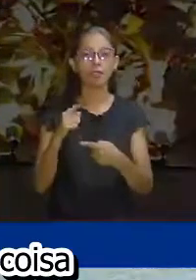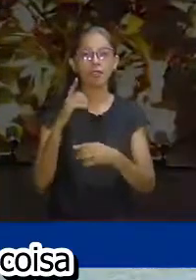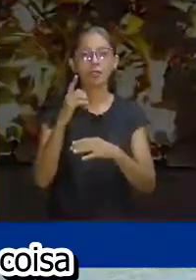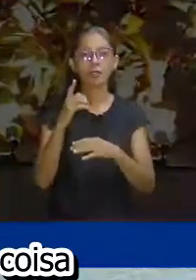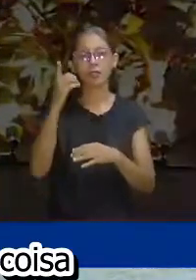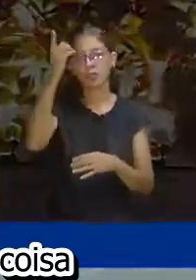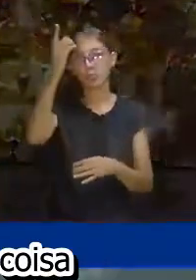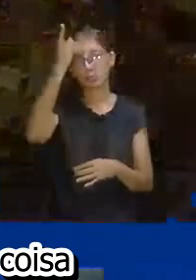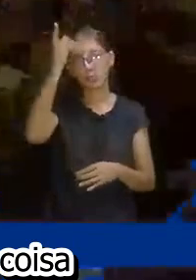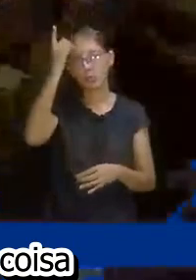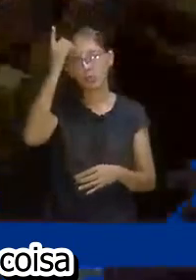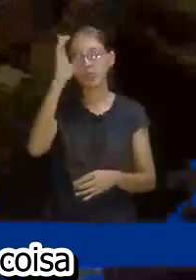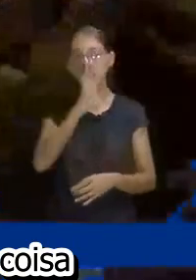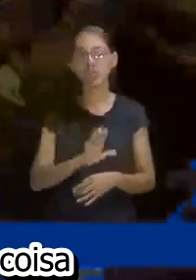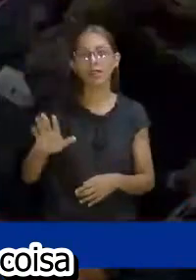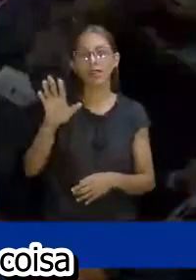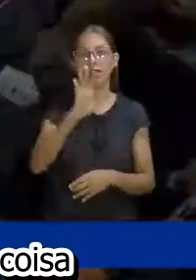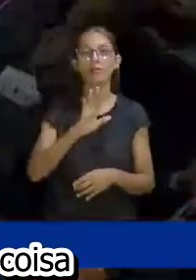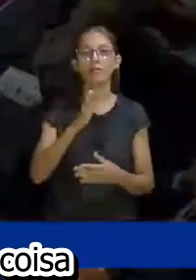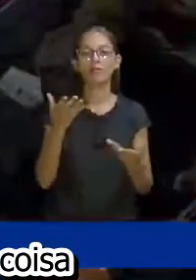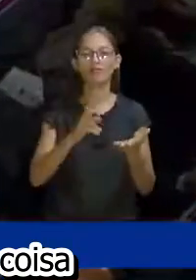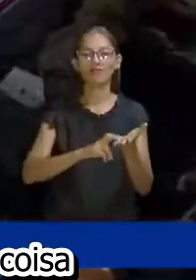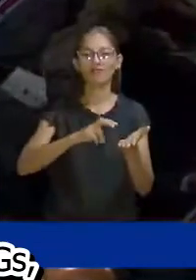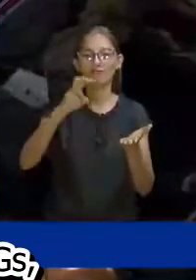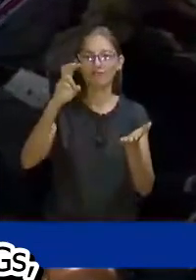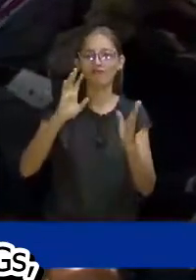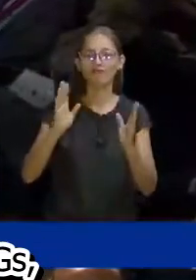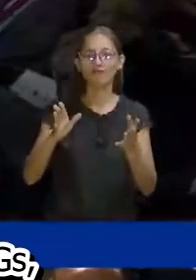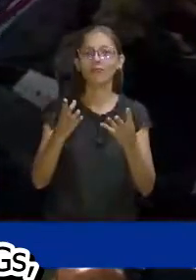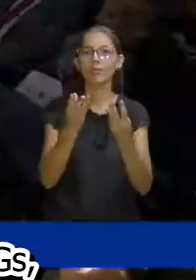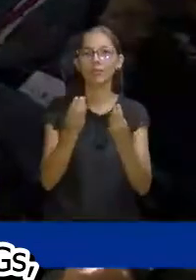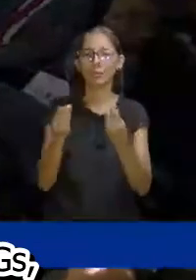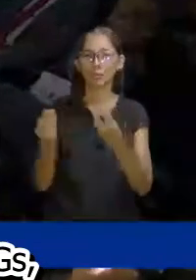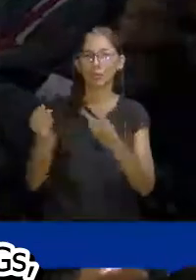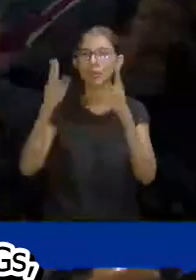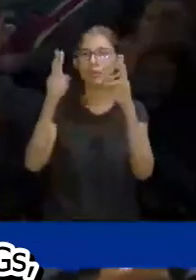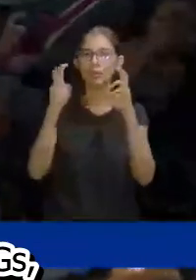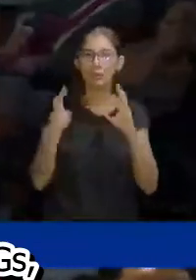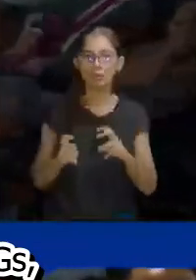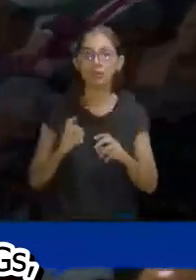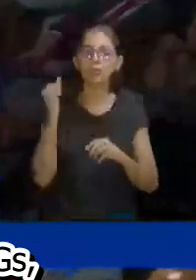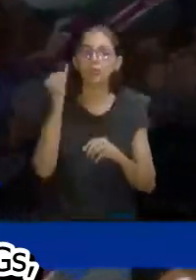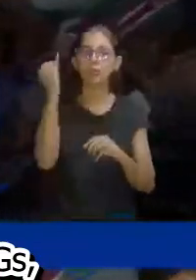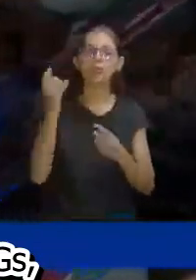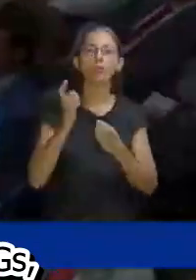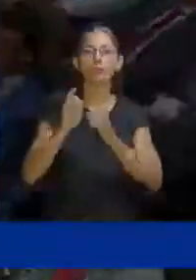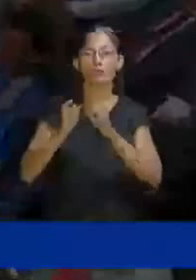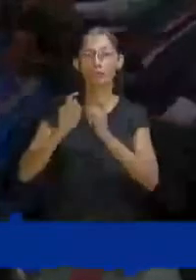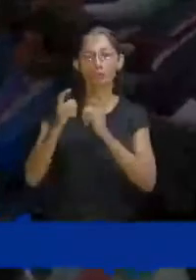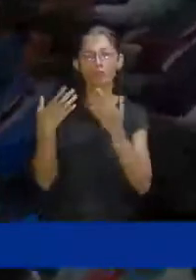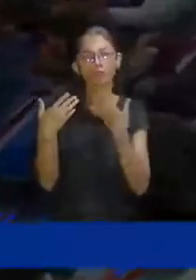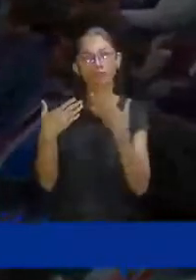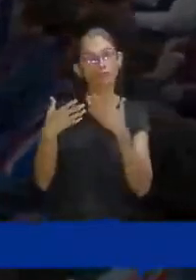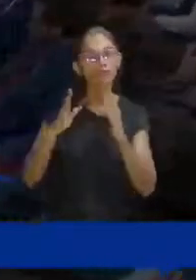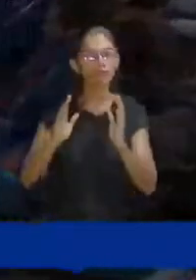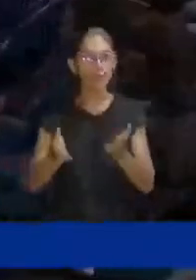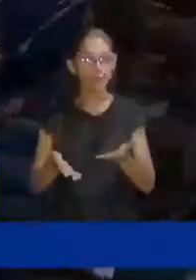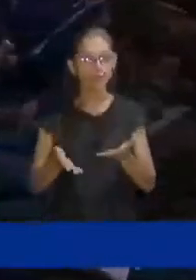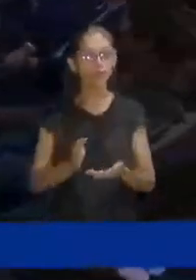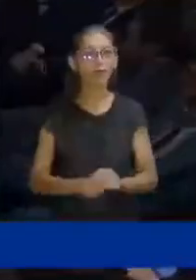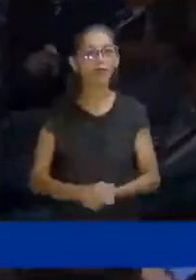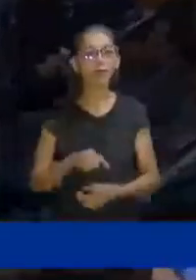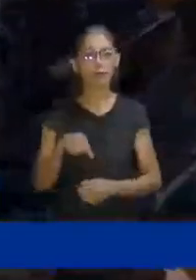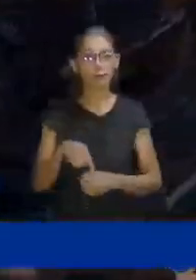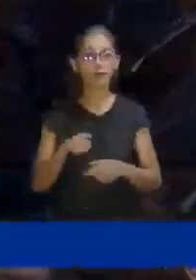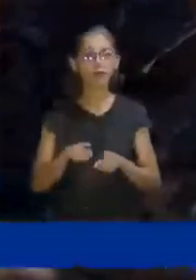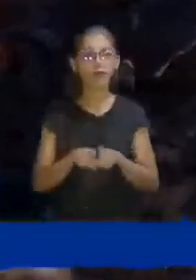de tribunais. Estávamos lá durante a manhã. Muita coisa importante técnica foi debatida pelos nossos DGs, a quem também saúdo